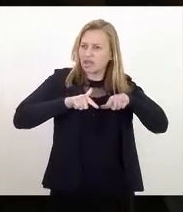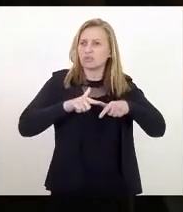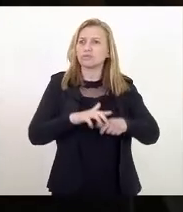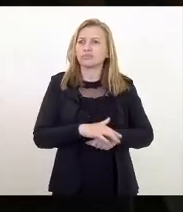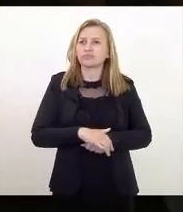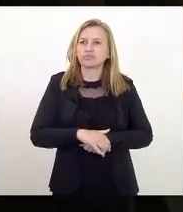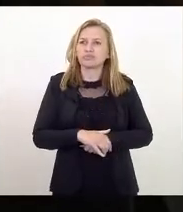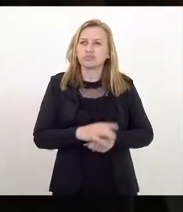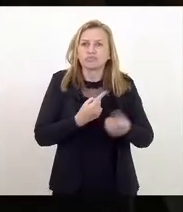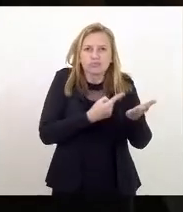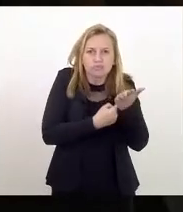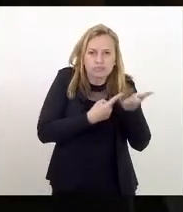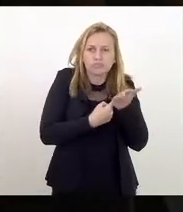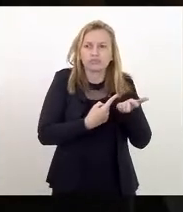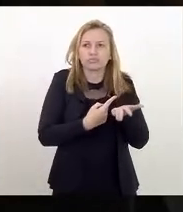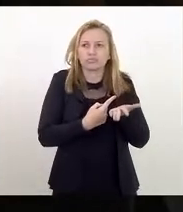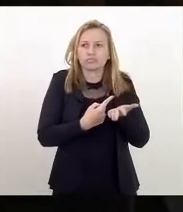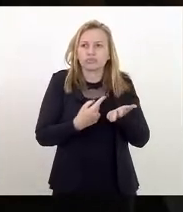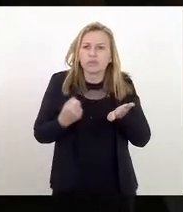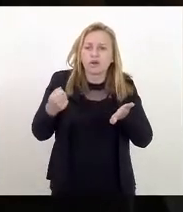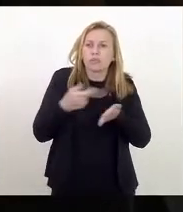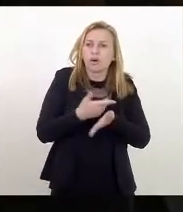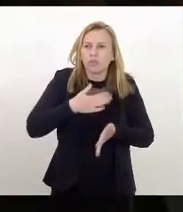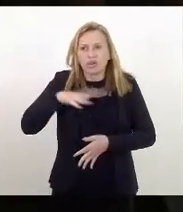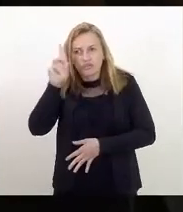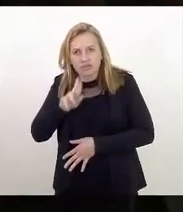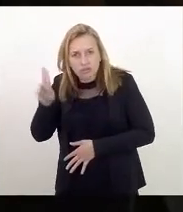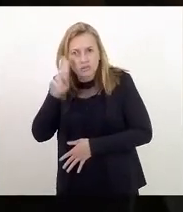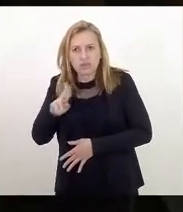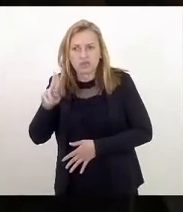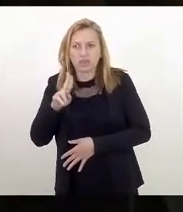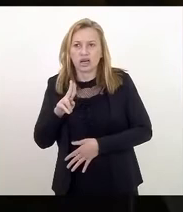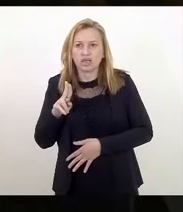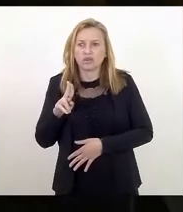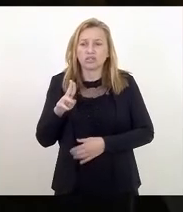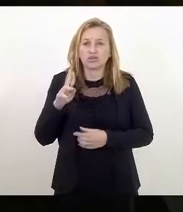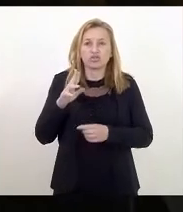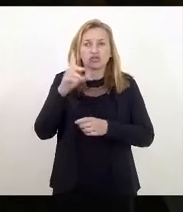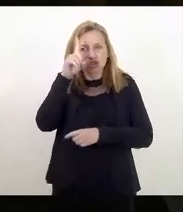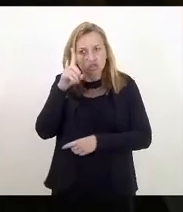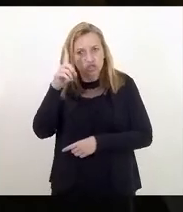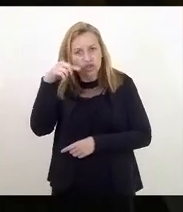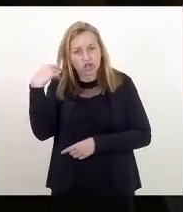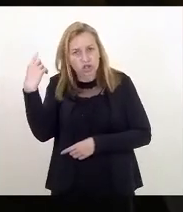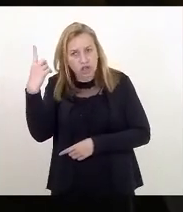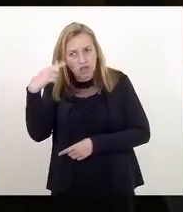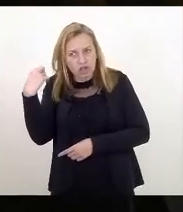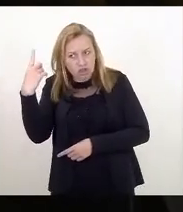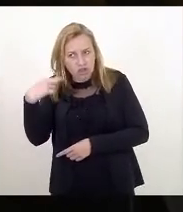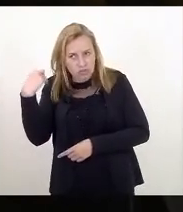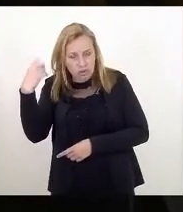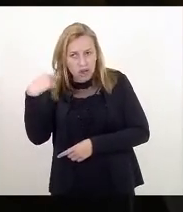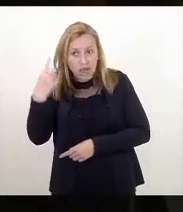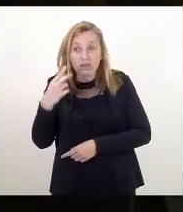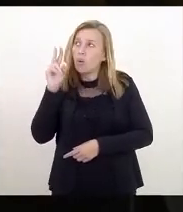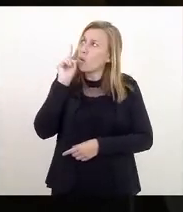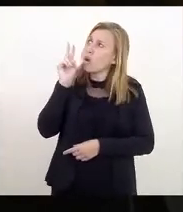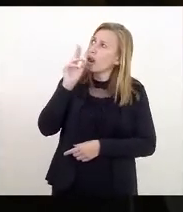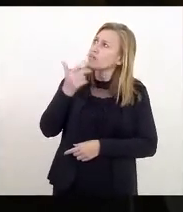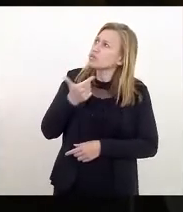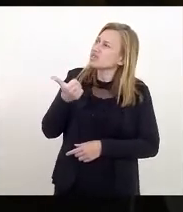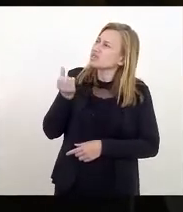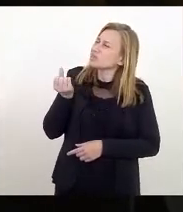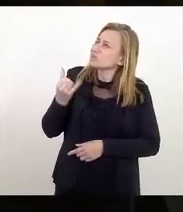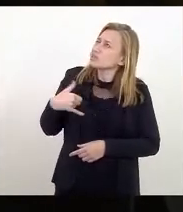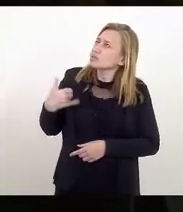me ajudou, se sacrificou para ajudar a pagar a minha faculdade, faculdade de direito. E eu lembro que quando eu tinha 16